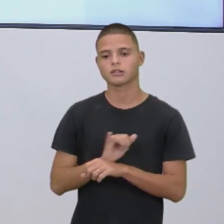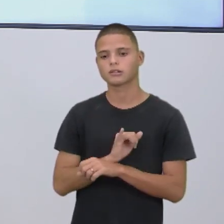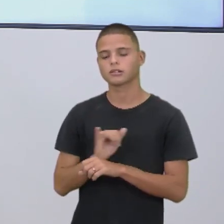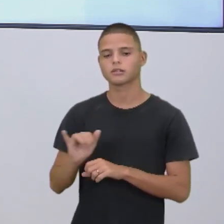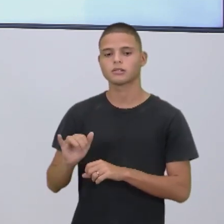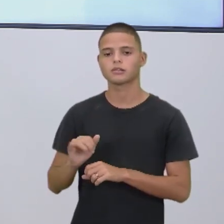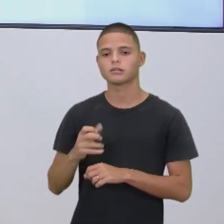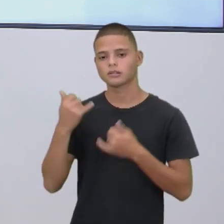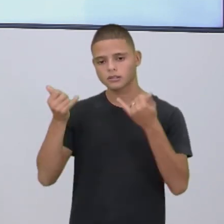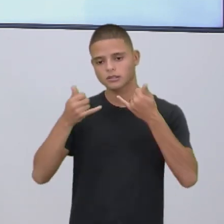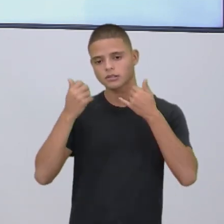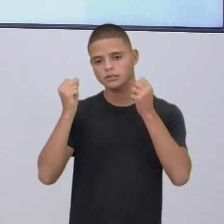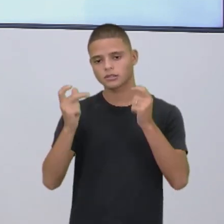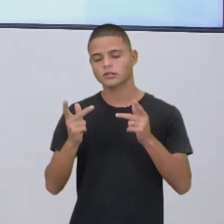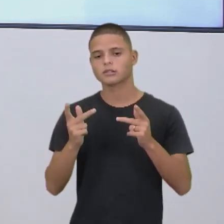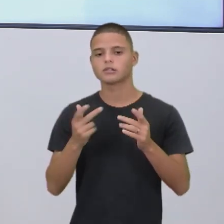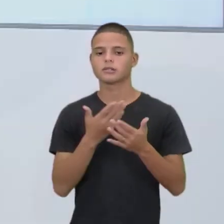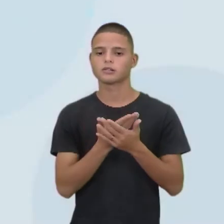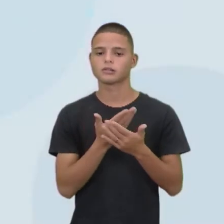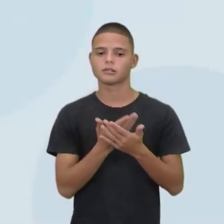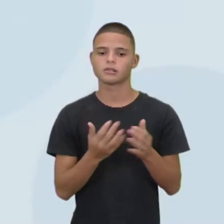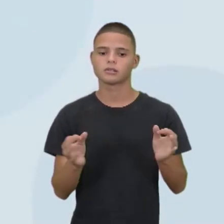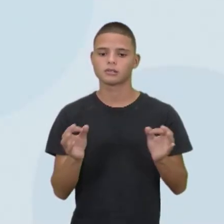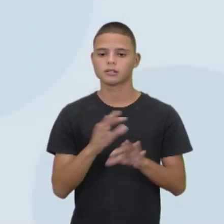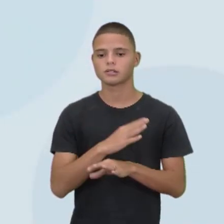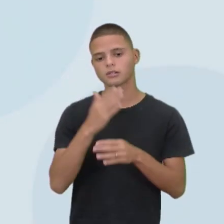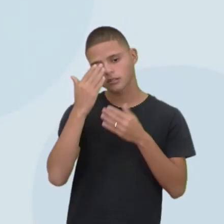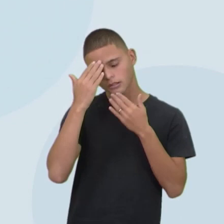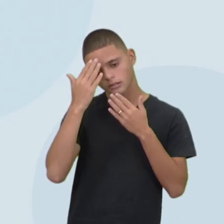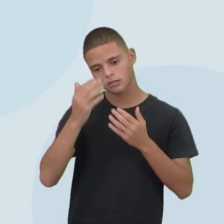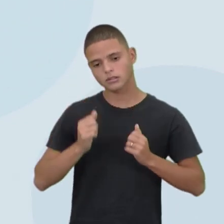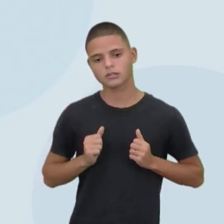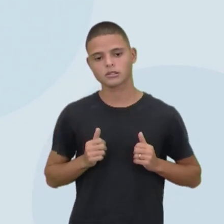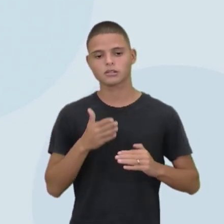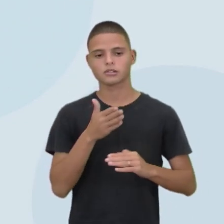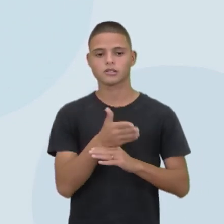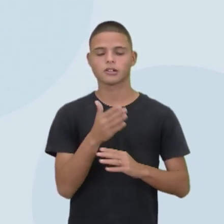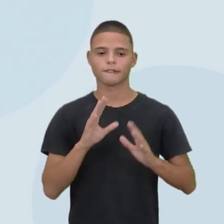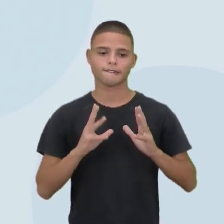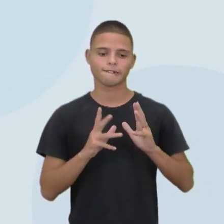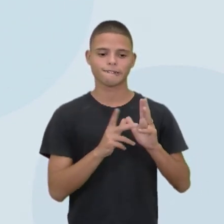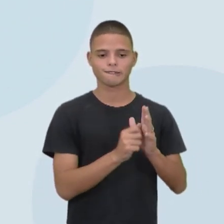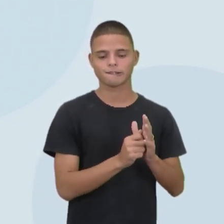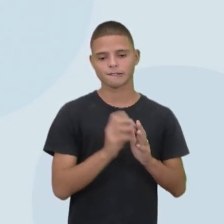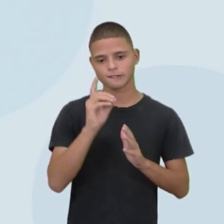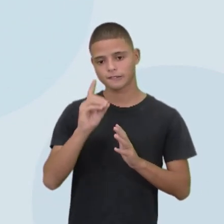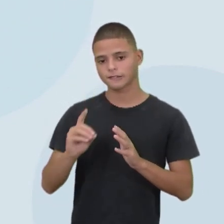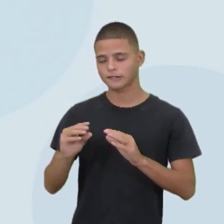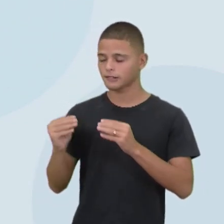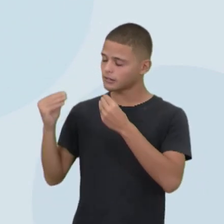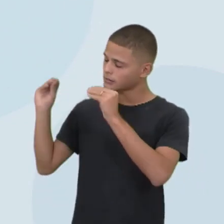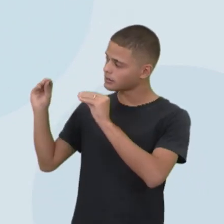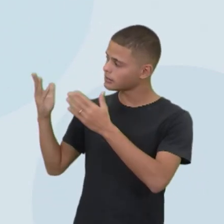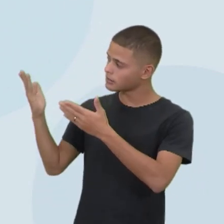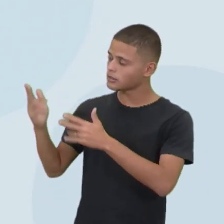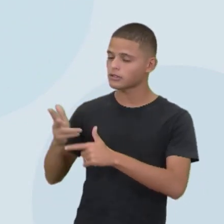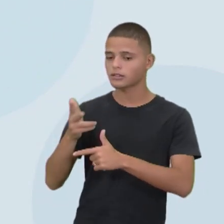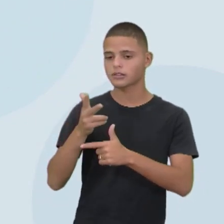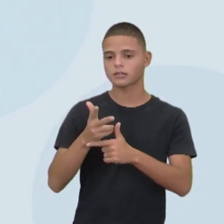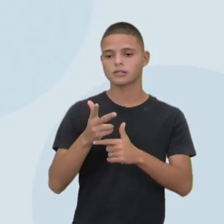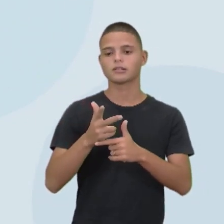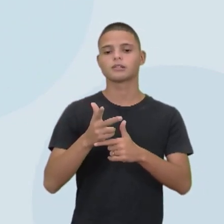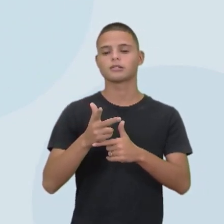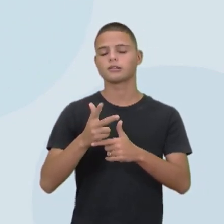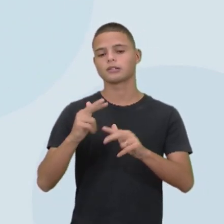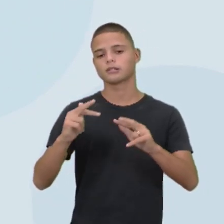Tudo bem? A aula está terminando, eu agradeço aí a participação, né, de todos. Nosso diretor está colocando o QR Code para